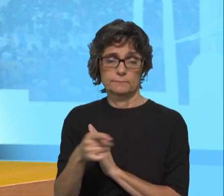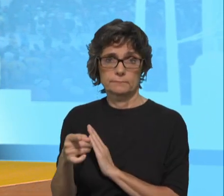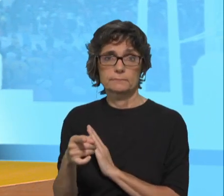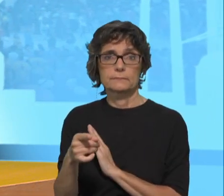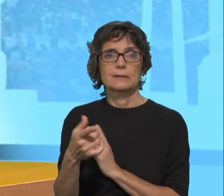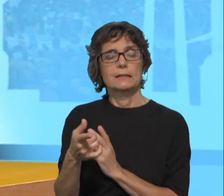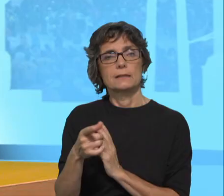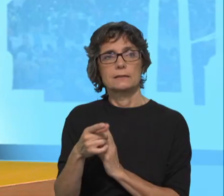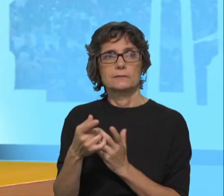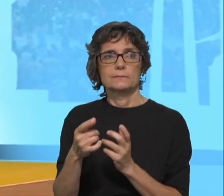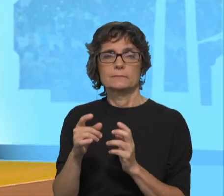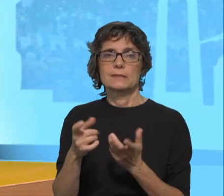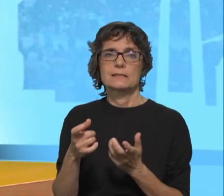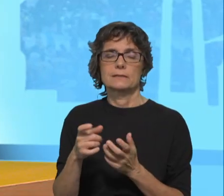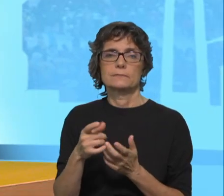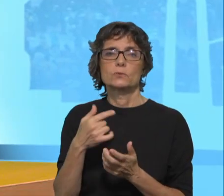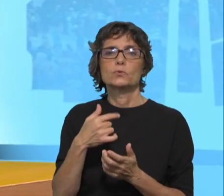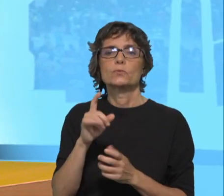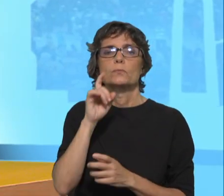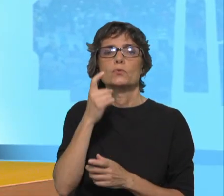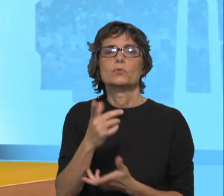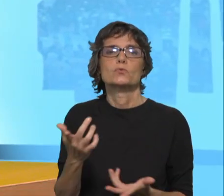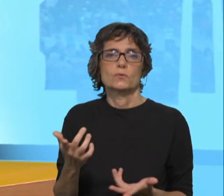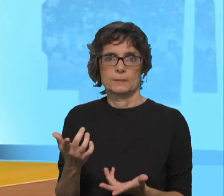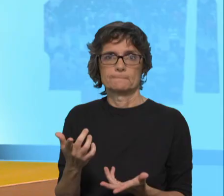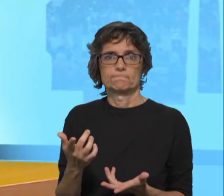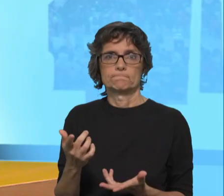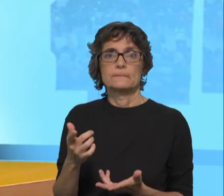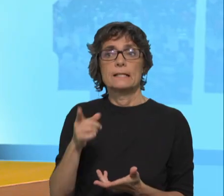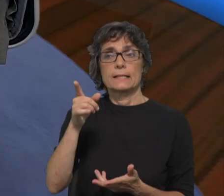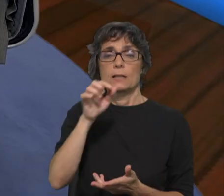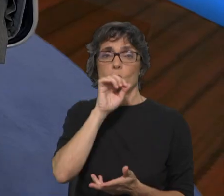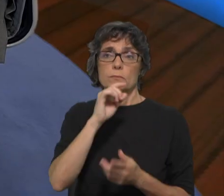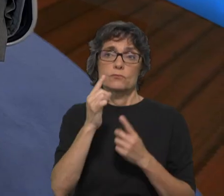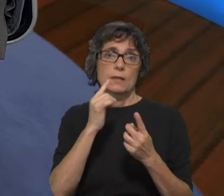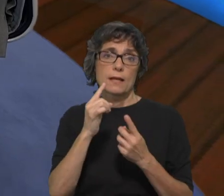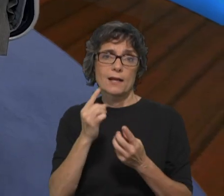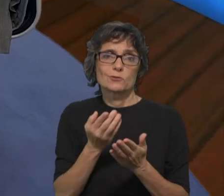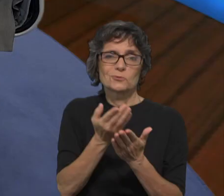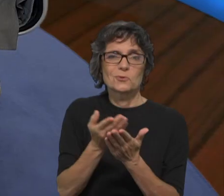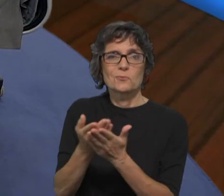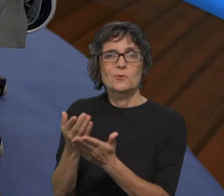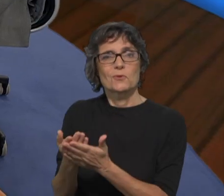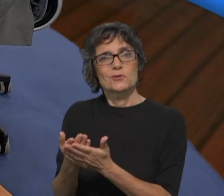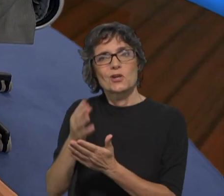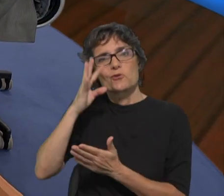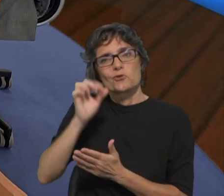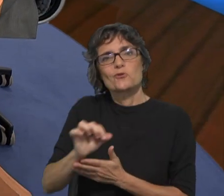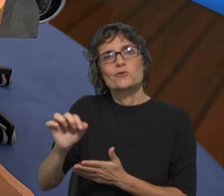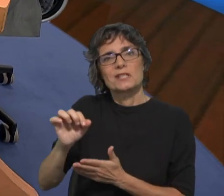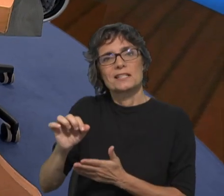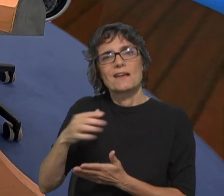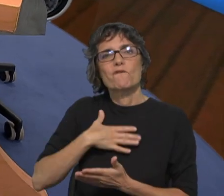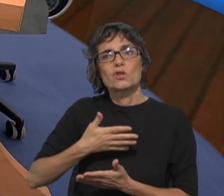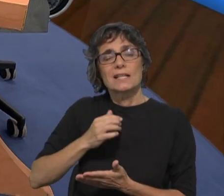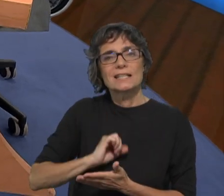que procuras. Eles próprios vão dizer ao Sr. Bispo, depois, mais tarde, aquilo que sonham, aquilo que pretendem, aquilo que